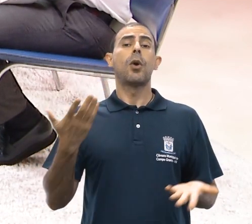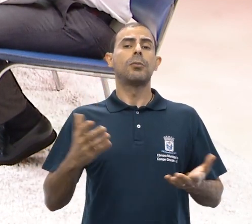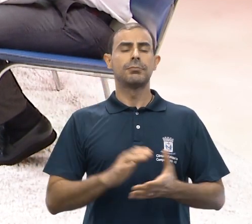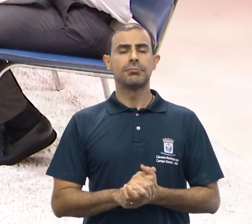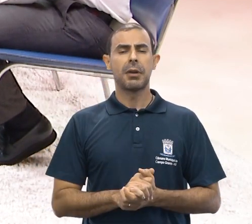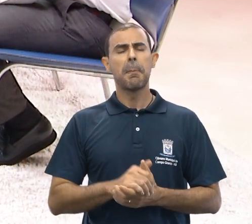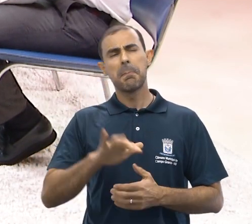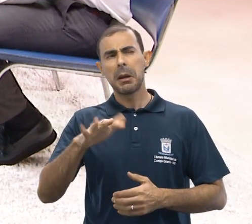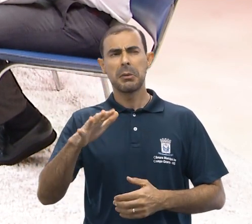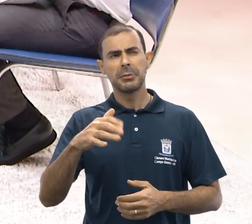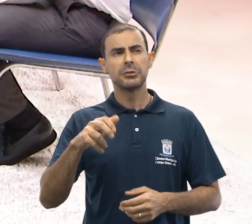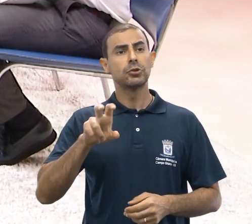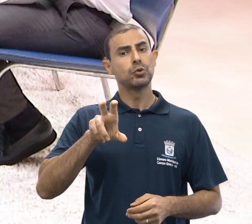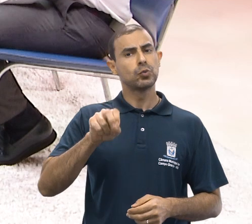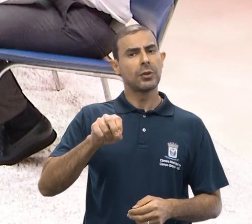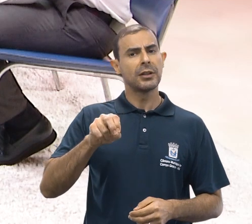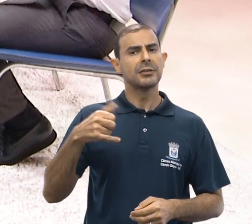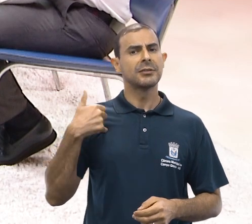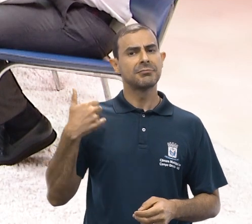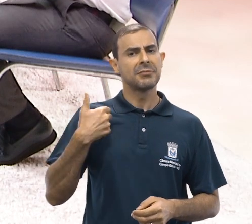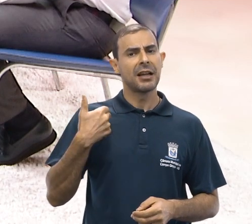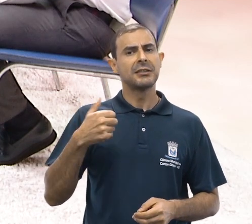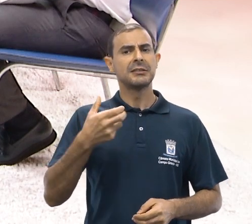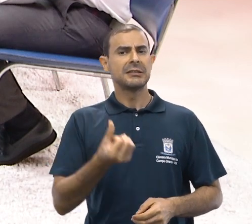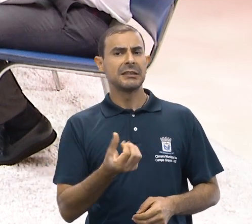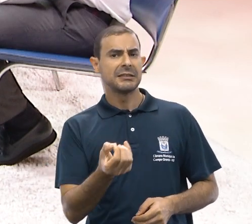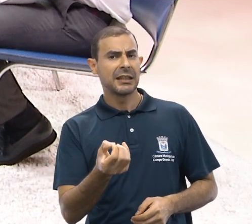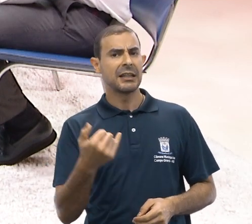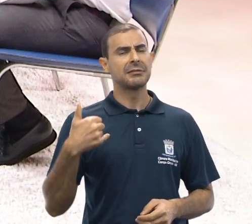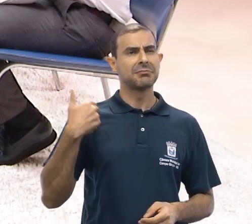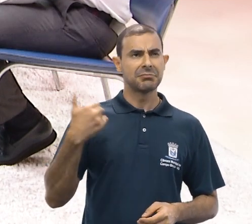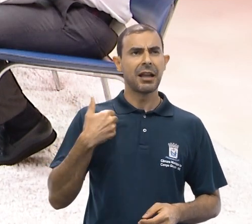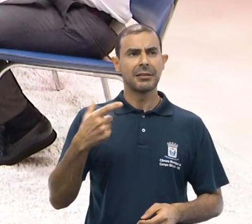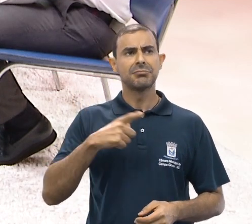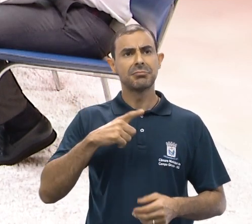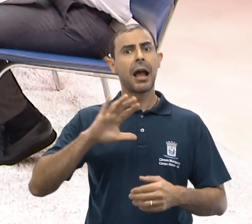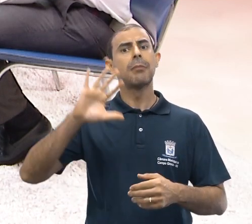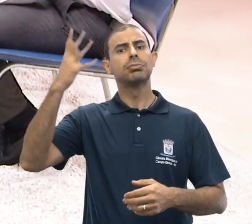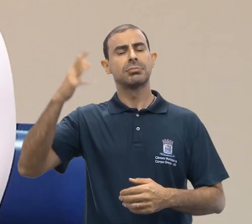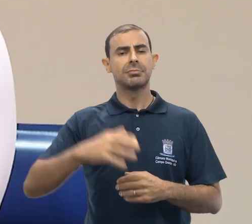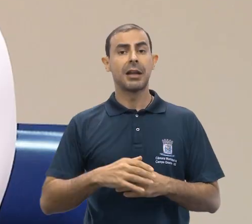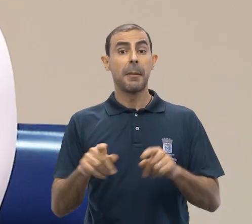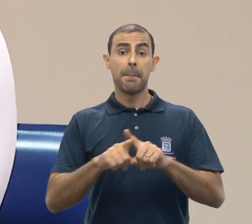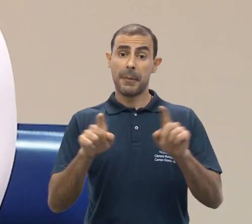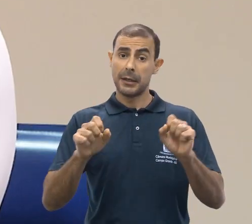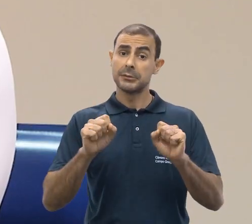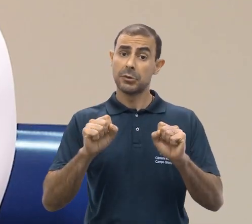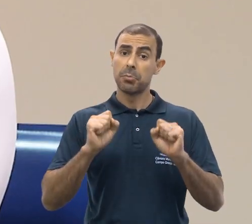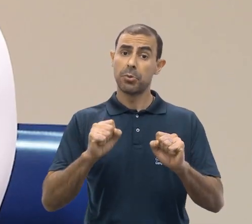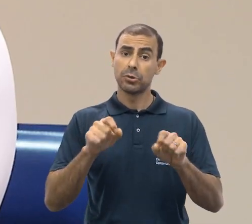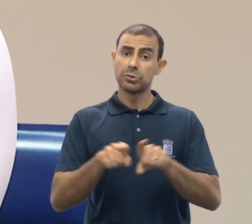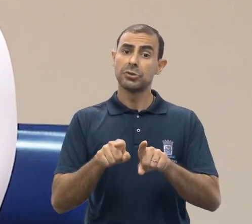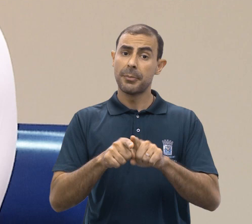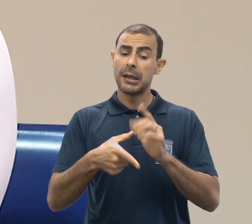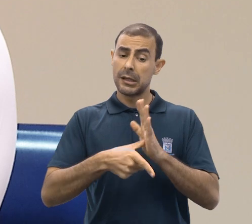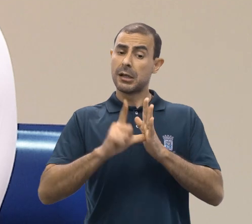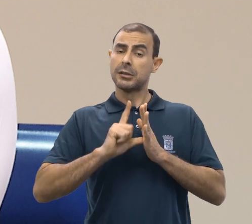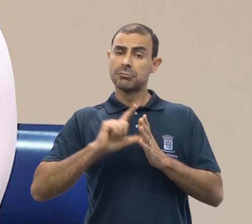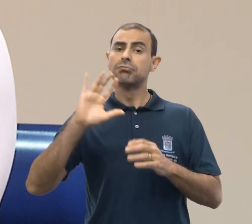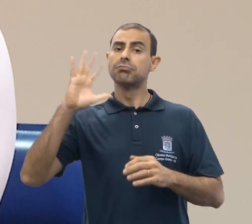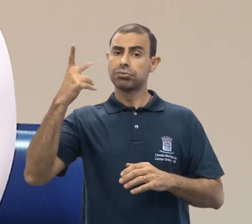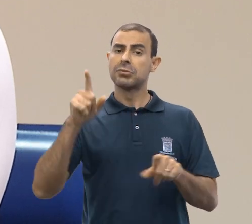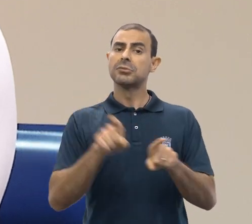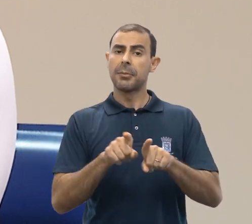mais frequência aos 50, 60 anos de idade, né? Mas não é obrigatório que seja com essa idade. Tem o Parkinson